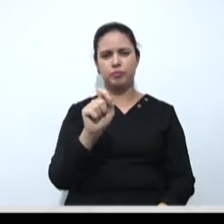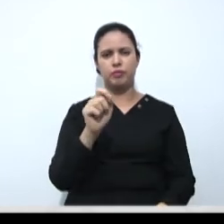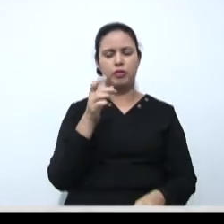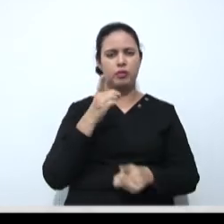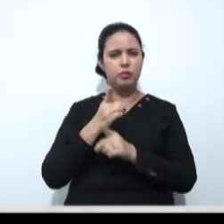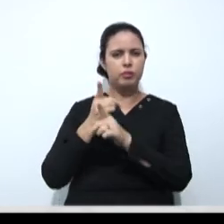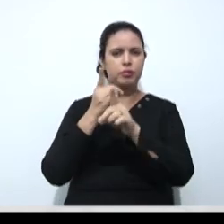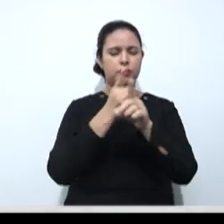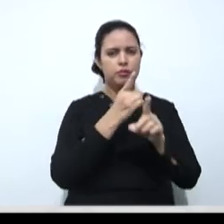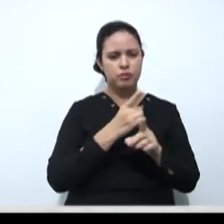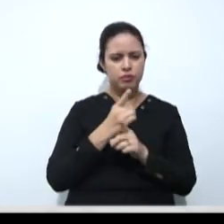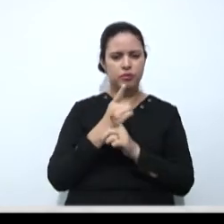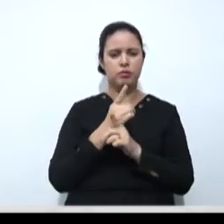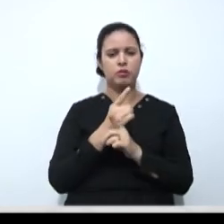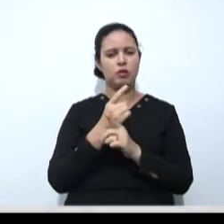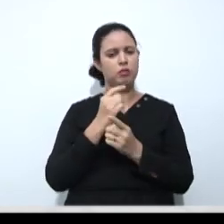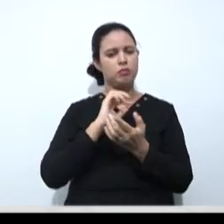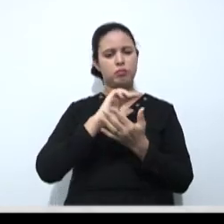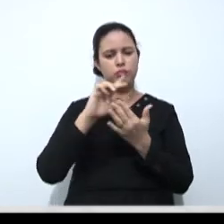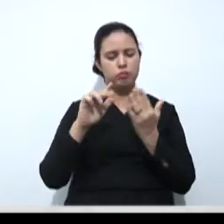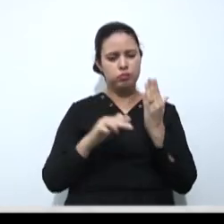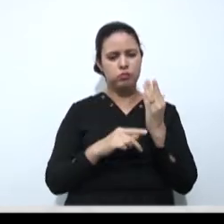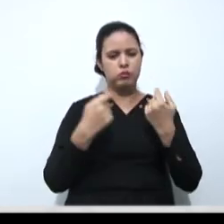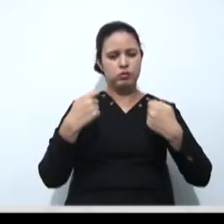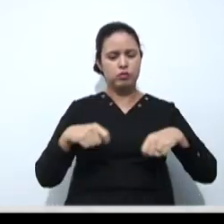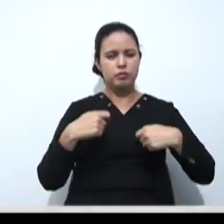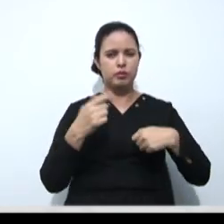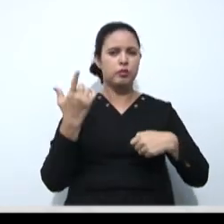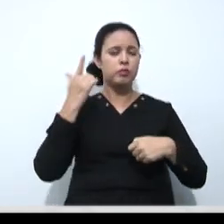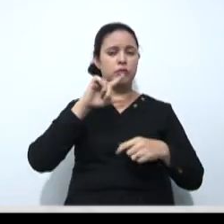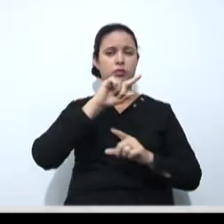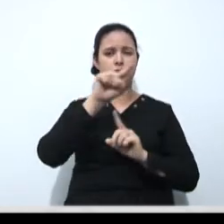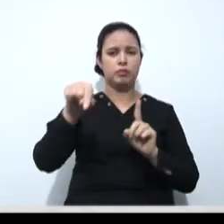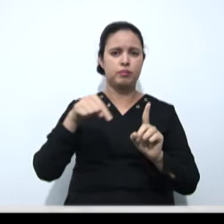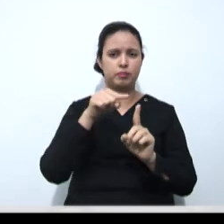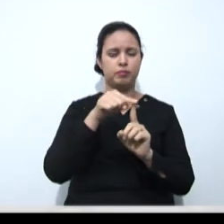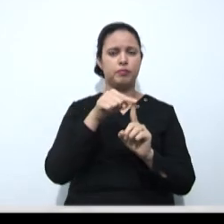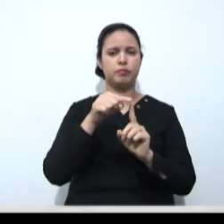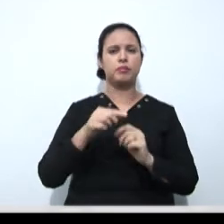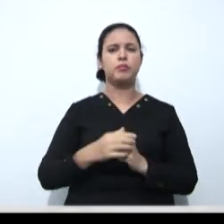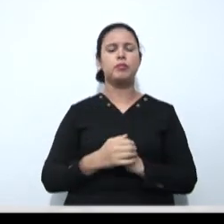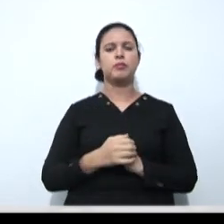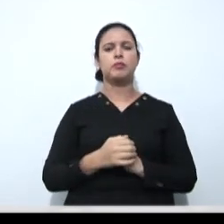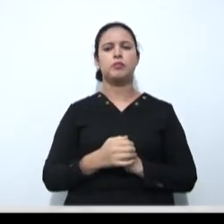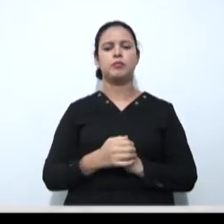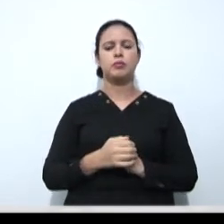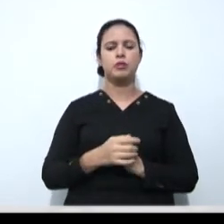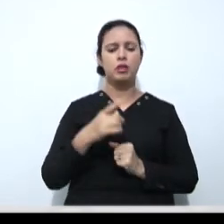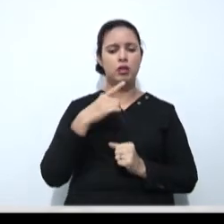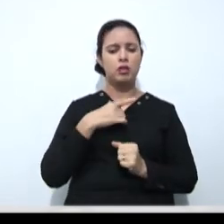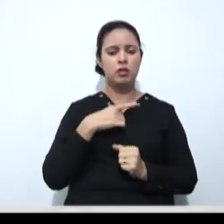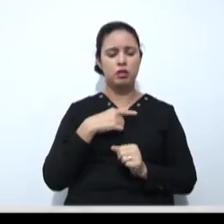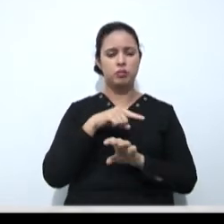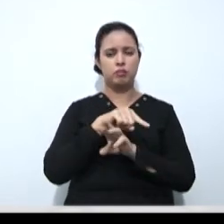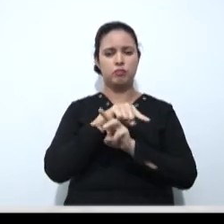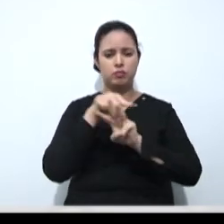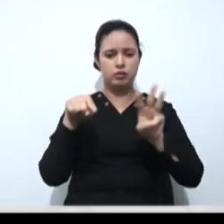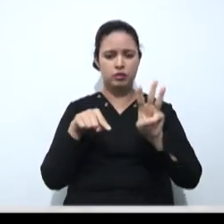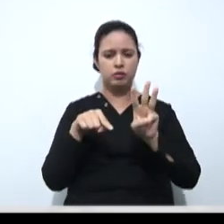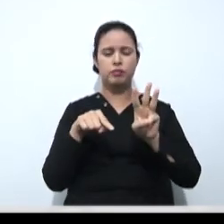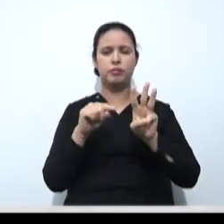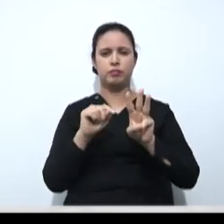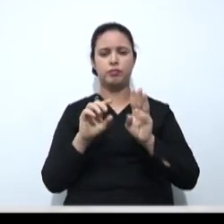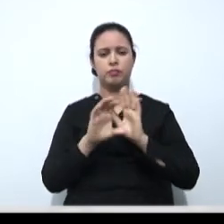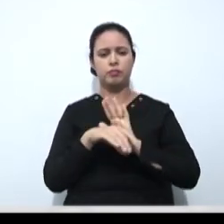encontre meios, recursos necessários para alcançar esse objetivo. Então, eu tenho 3 definições que eu